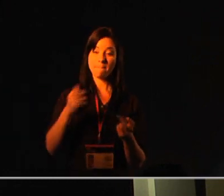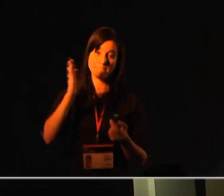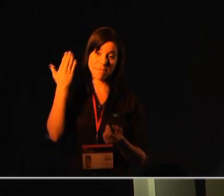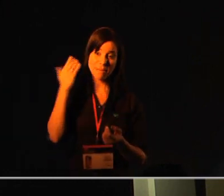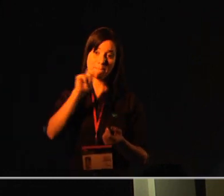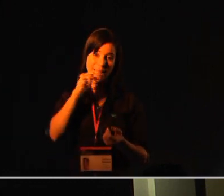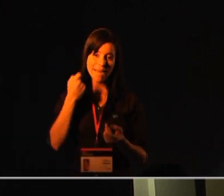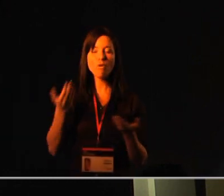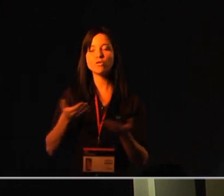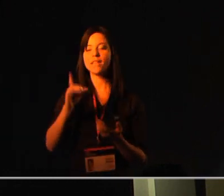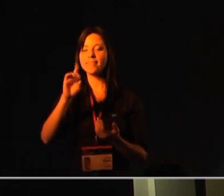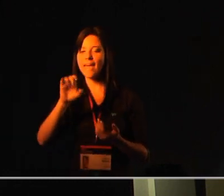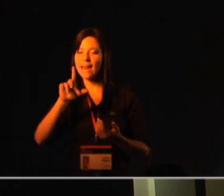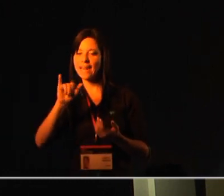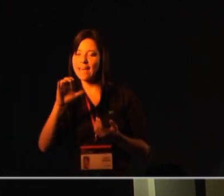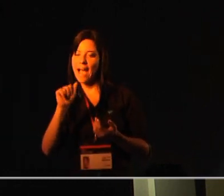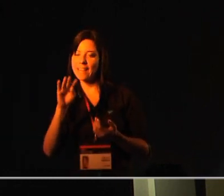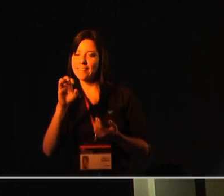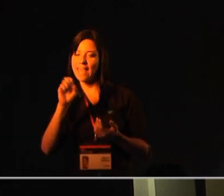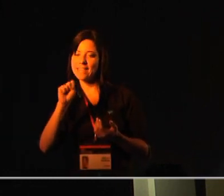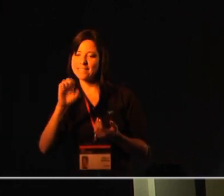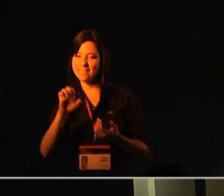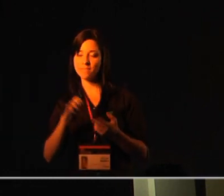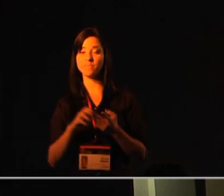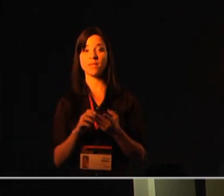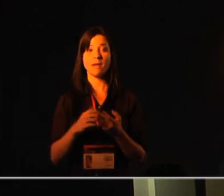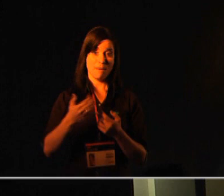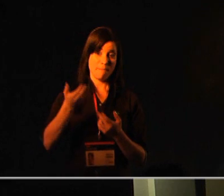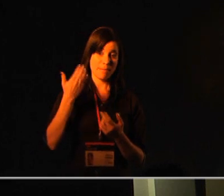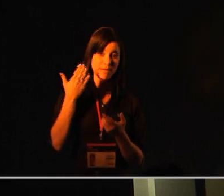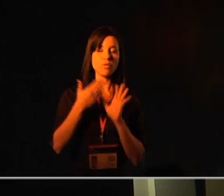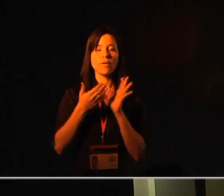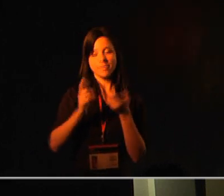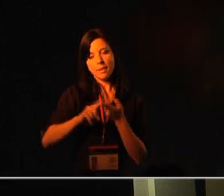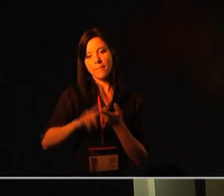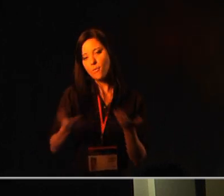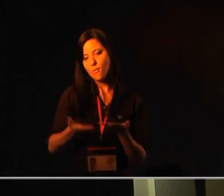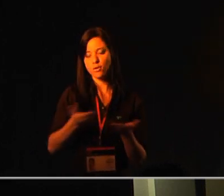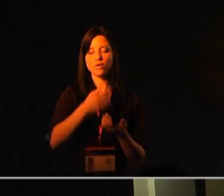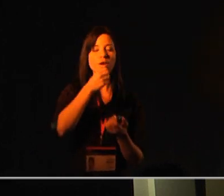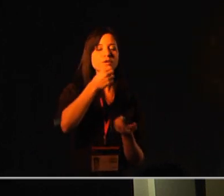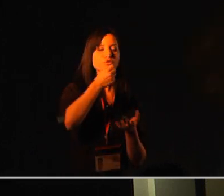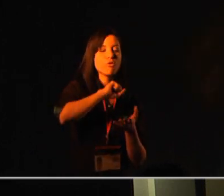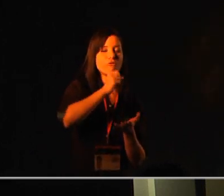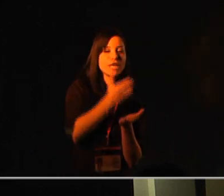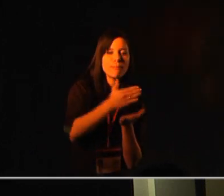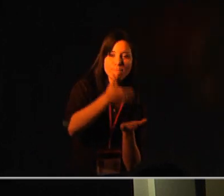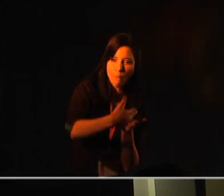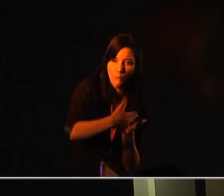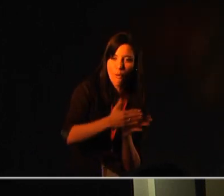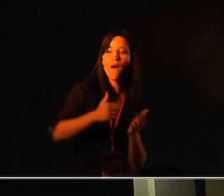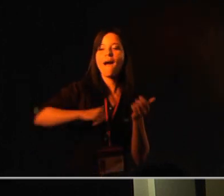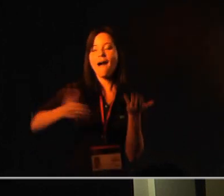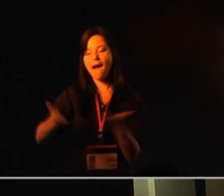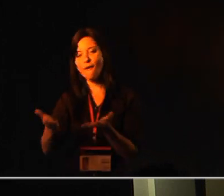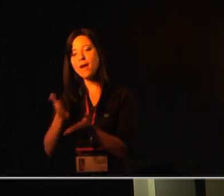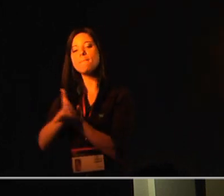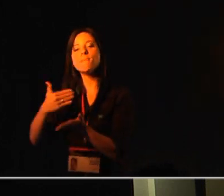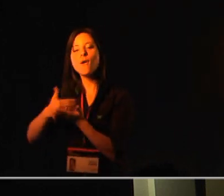delicatessen. Né? Bolo com sorvete agora chama petit gâteau. Né? Puta agora chama modelo, né? Que é uma estratégia, que é